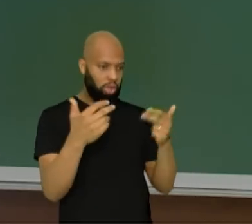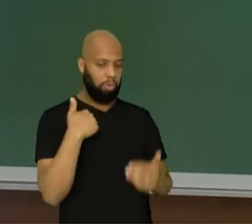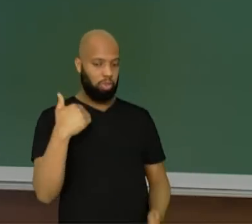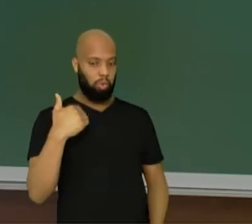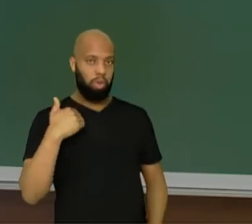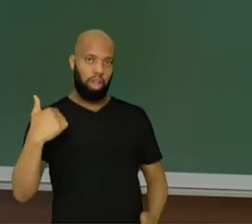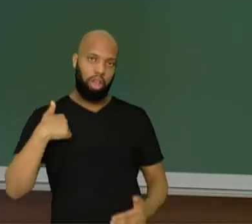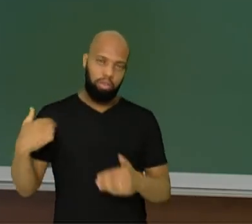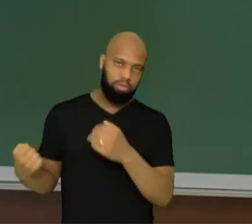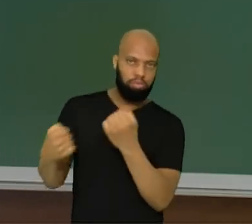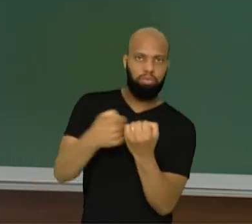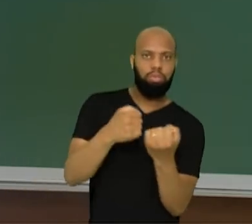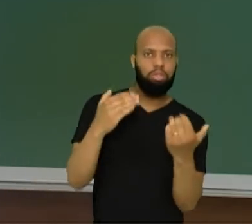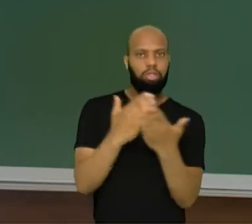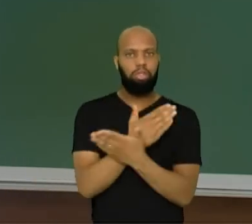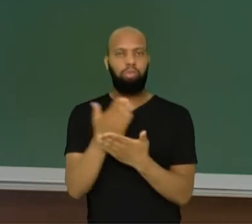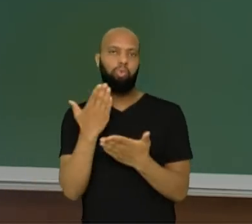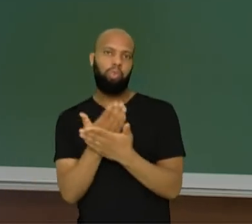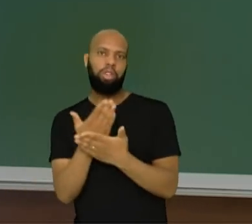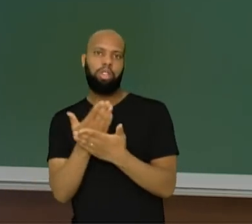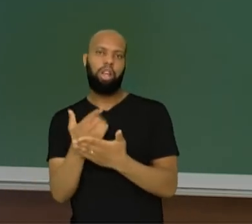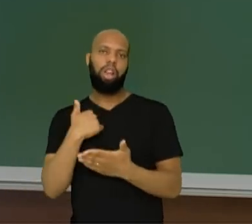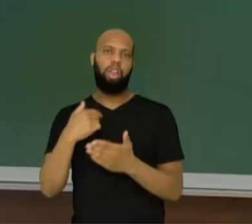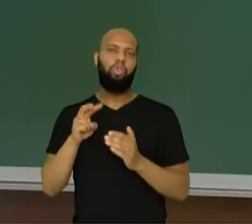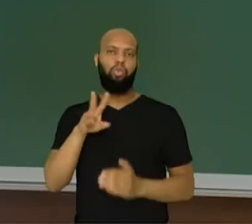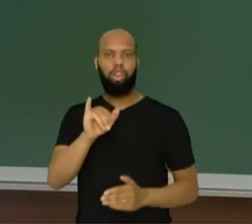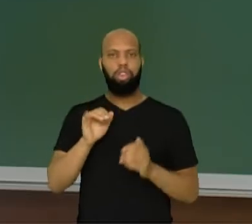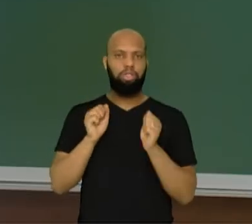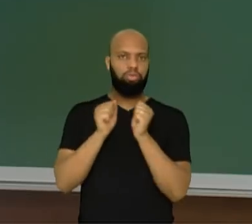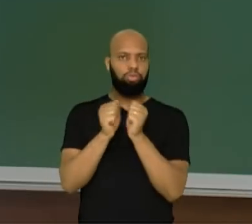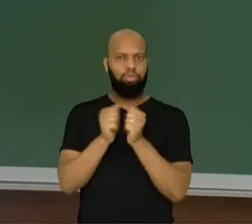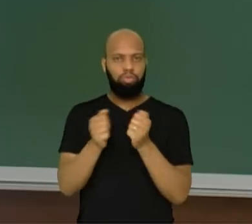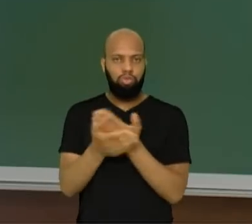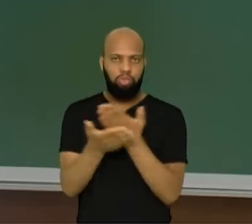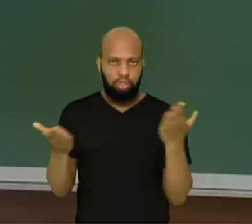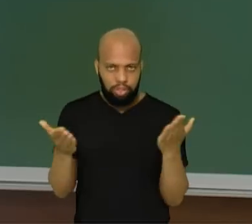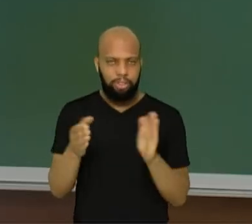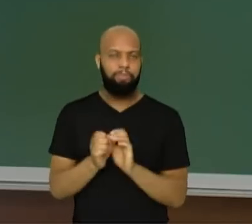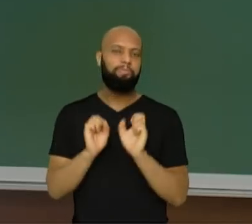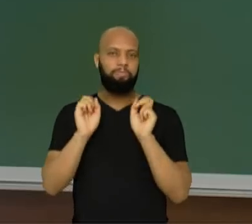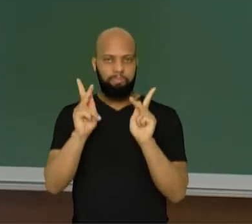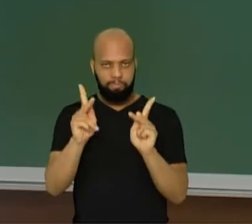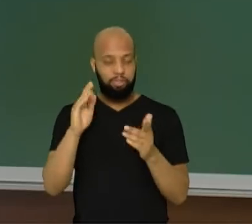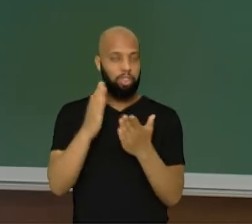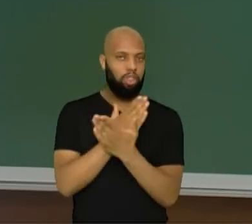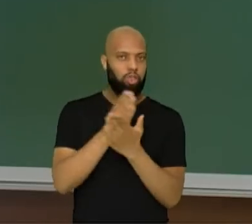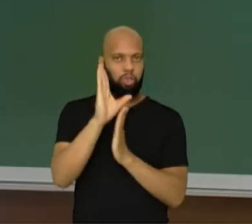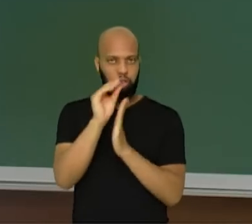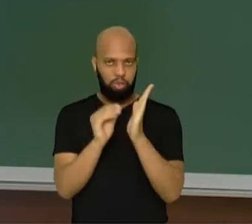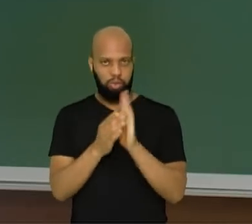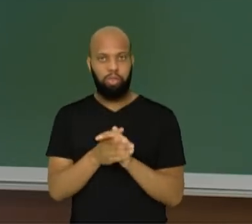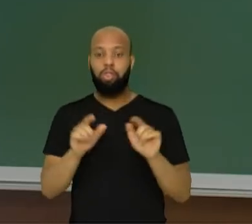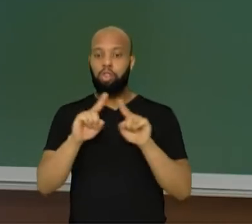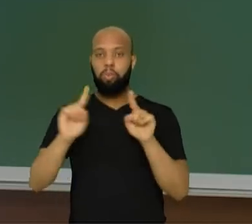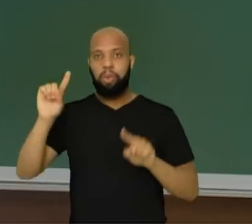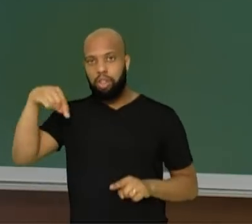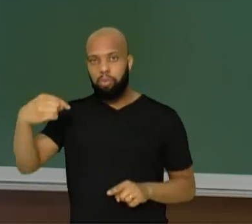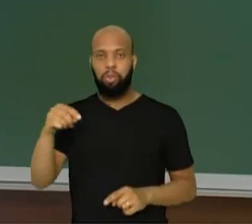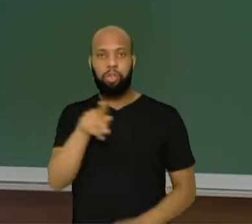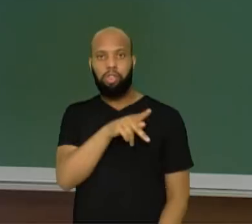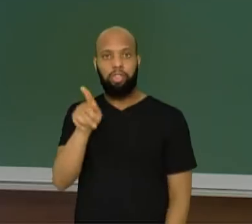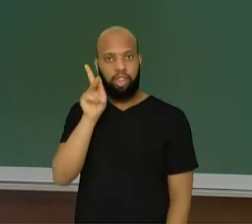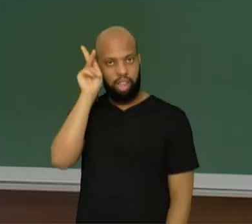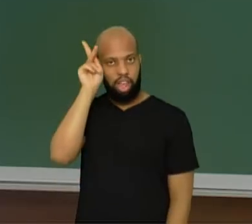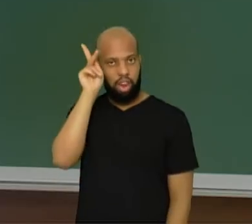Então, algumas aulas eu vou estar trabalhando com vocês. O professor Fabiano vai estar aqui trabalhando alguns conteúdos. Mas em breve, a